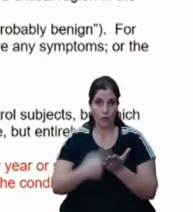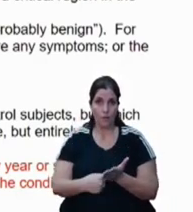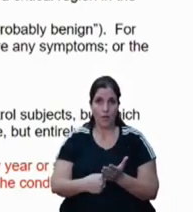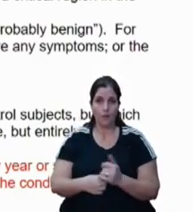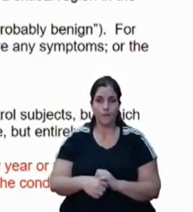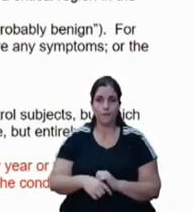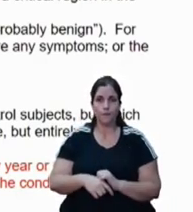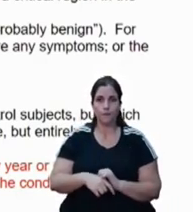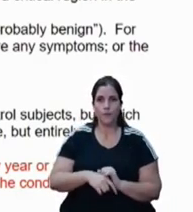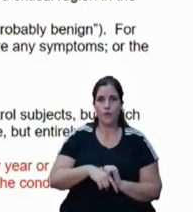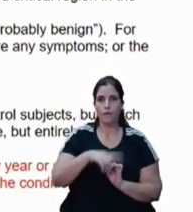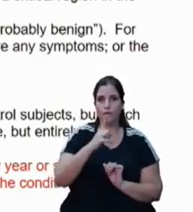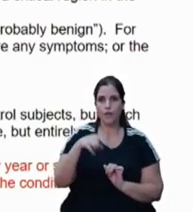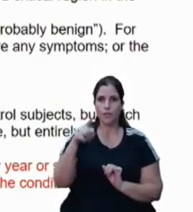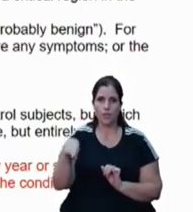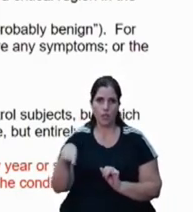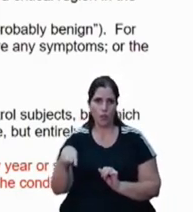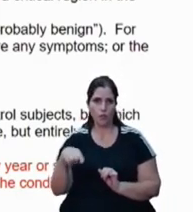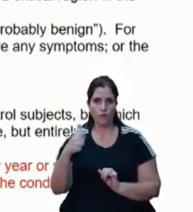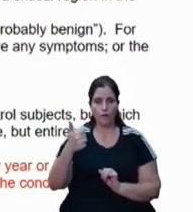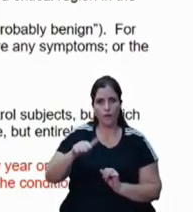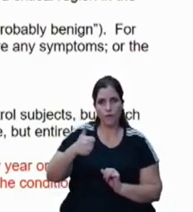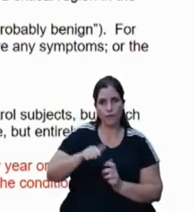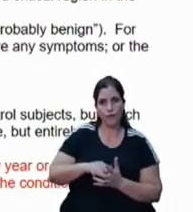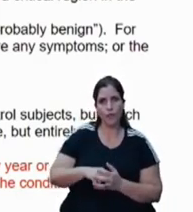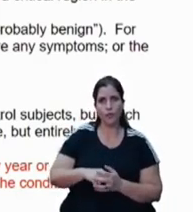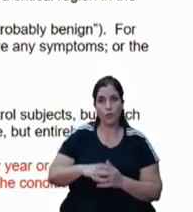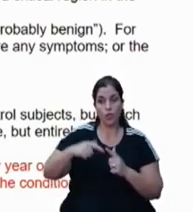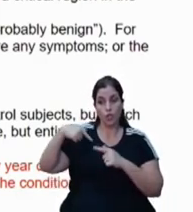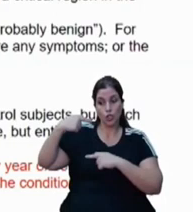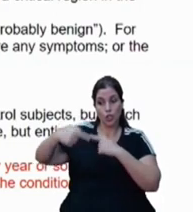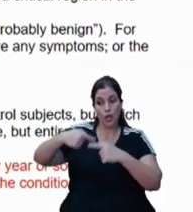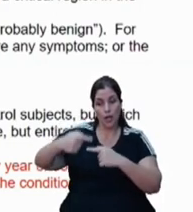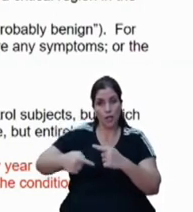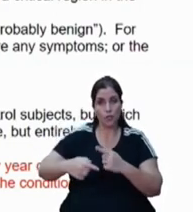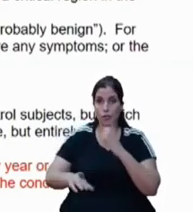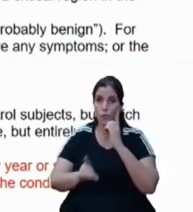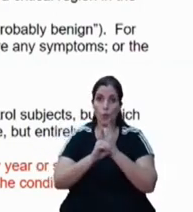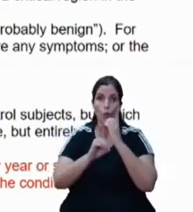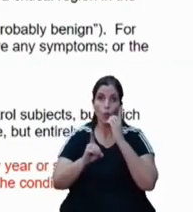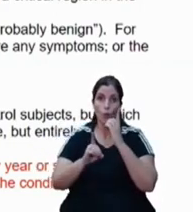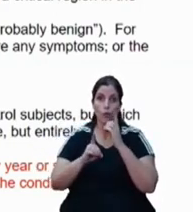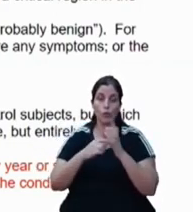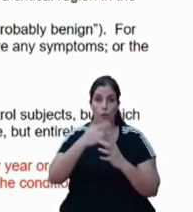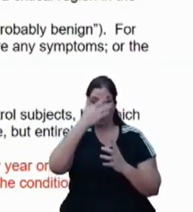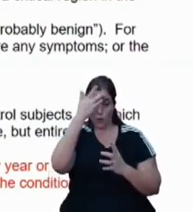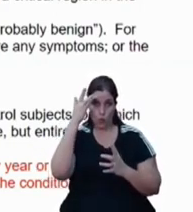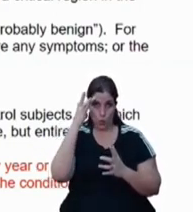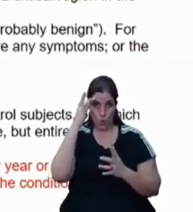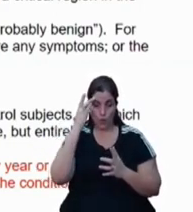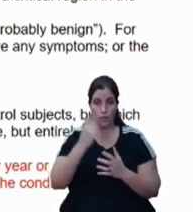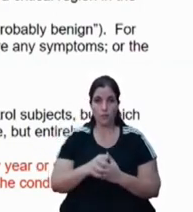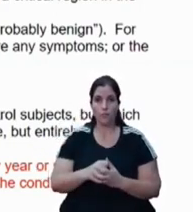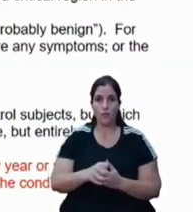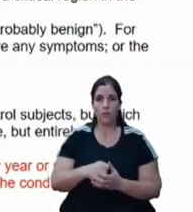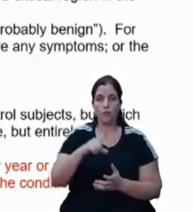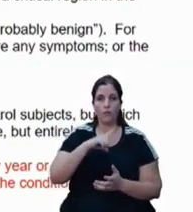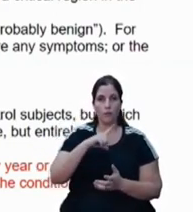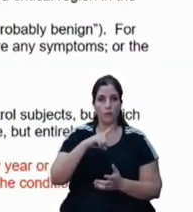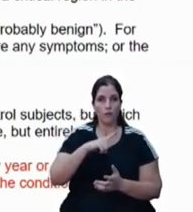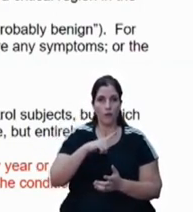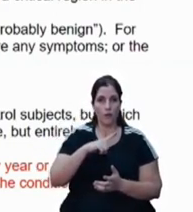de significância incerta, VUS, são variações genéticas que não foram encontradas em indivíduos que tenham a condição